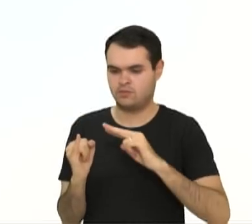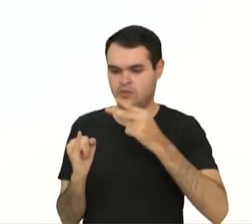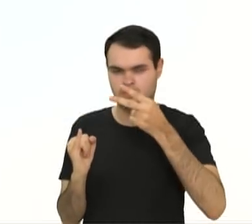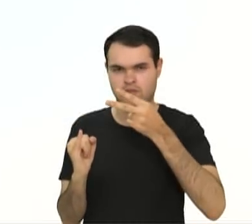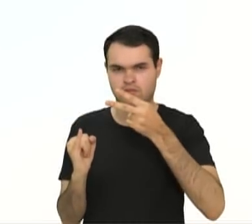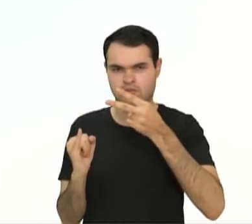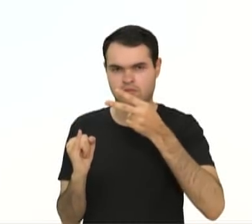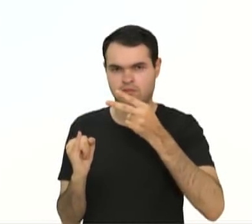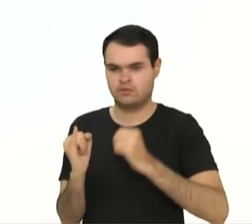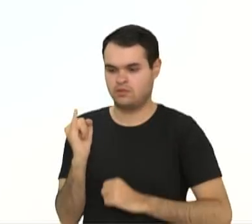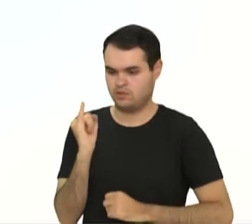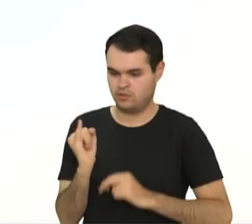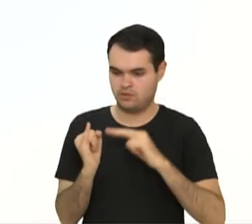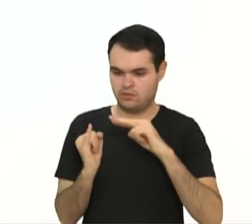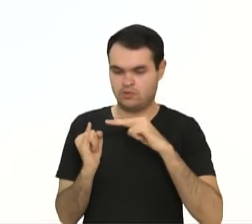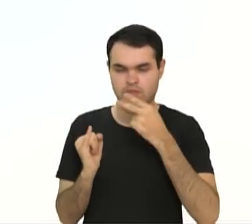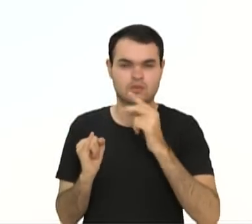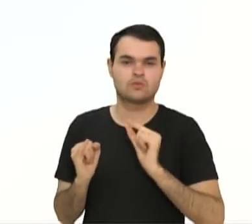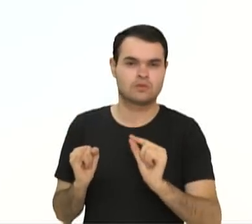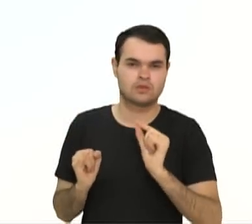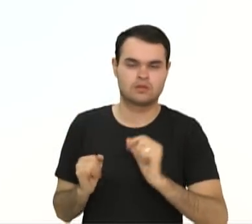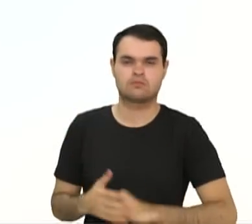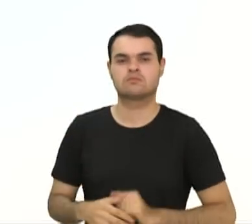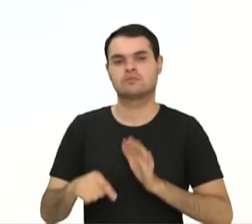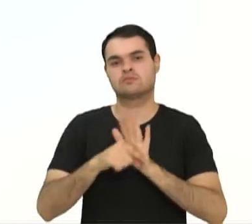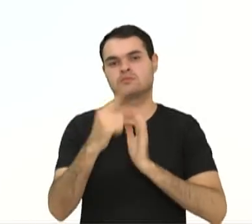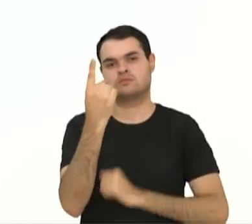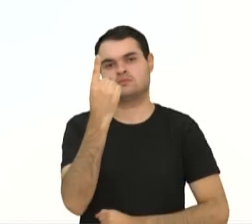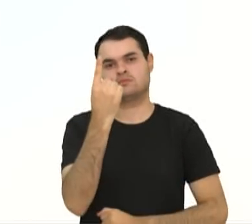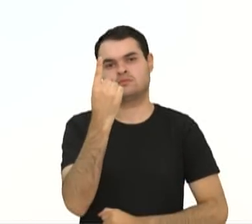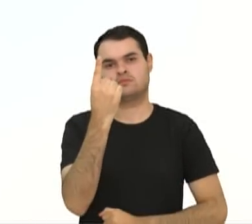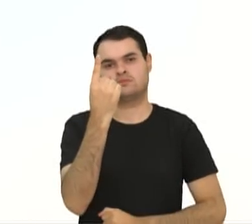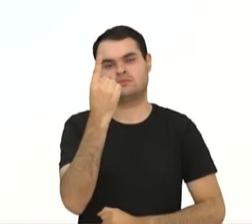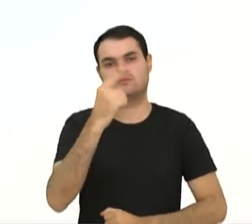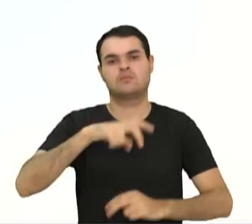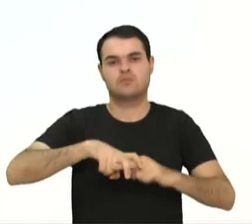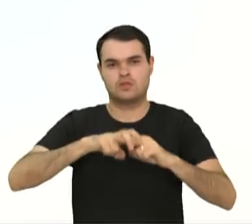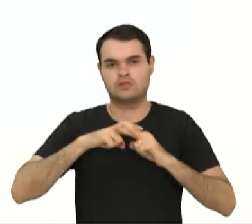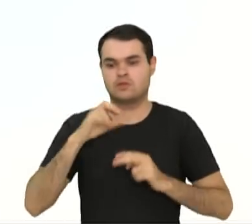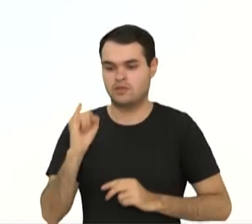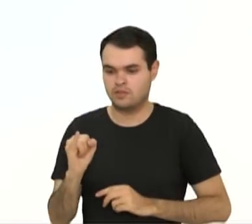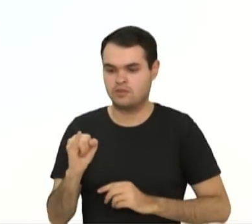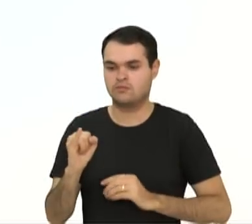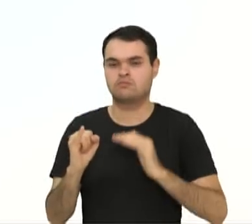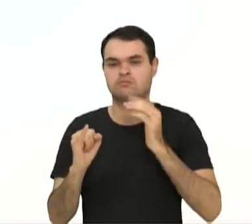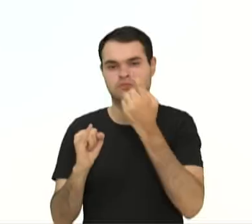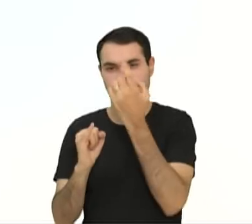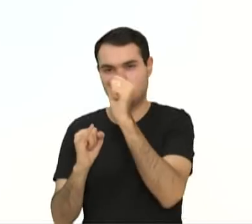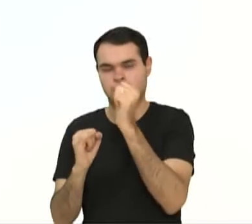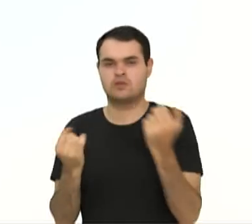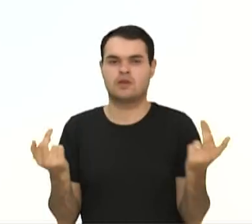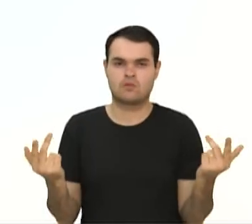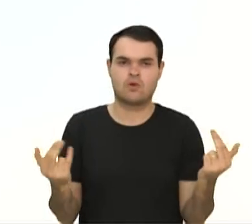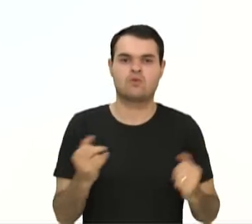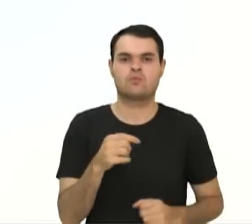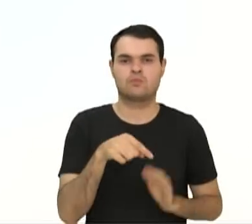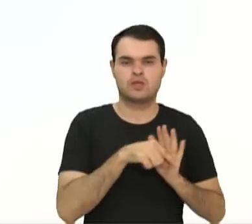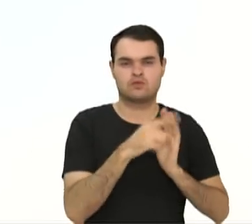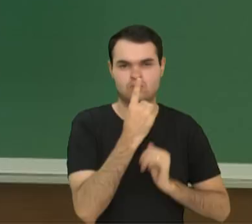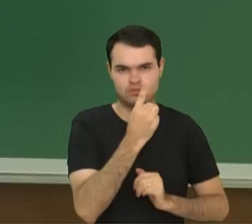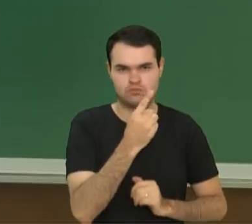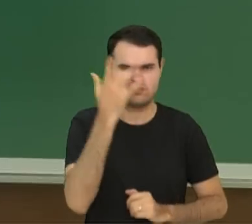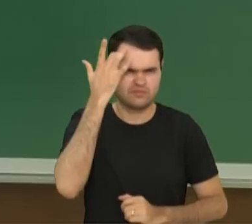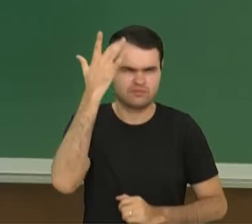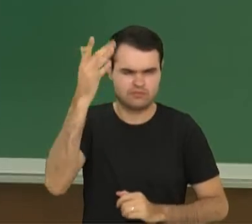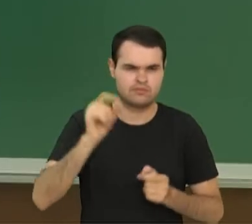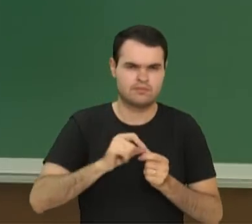quadrado. I elevado ao quadrado é o quê? Menos 1. Então, portanto, i elevado a 18 vale menos 1. Bem fácil da